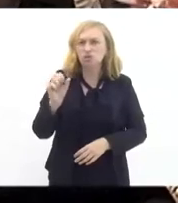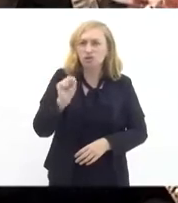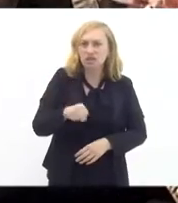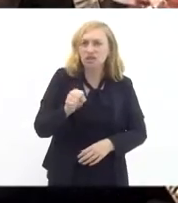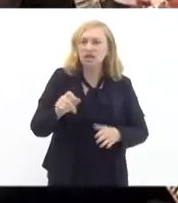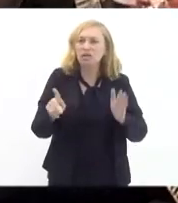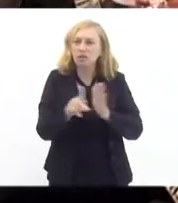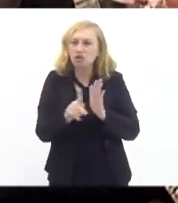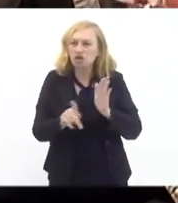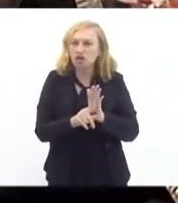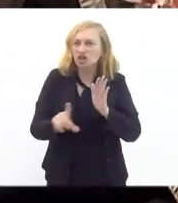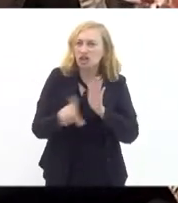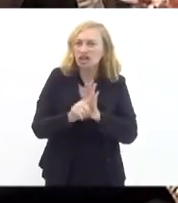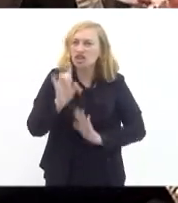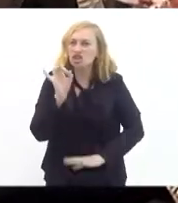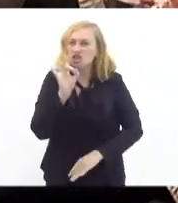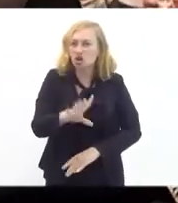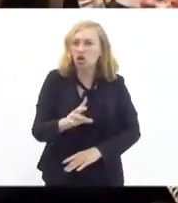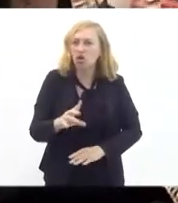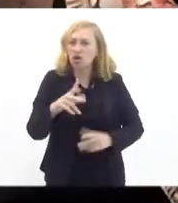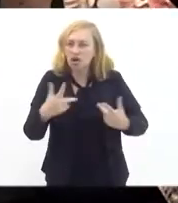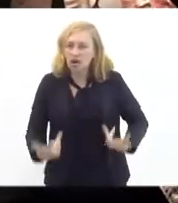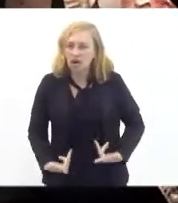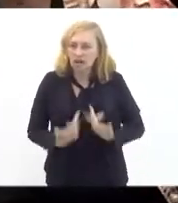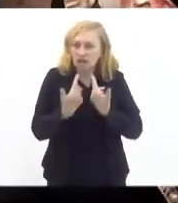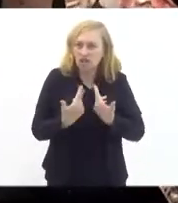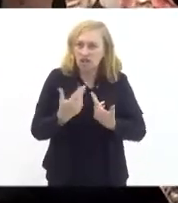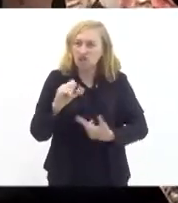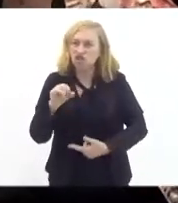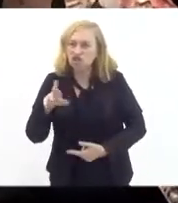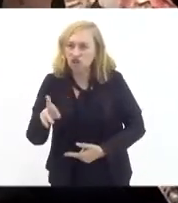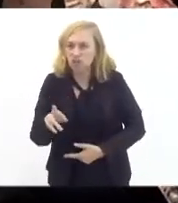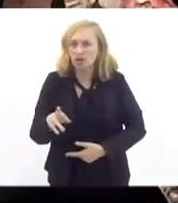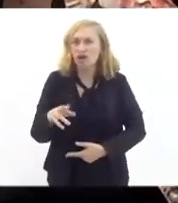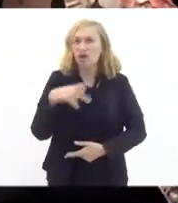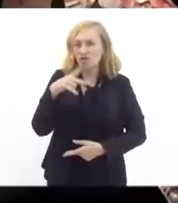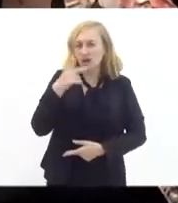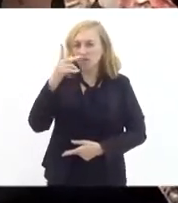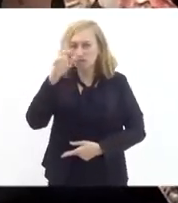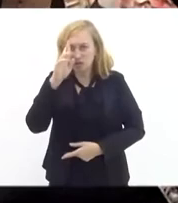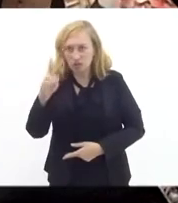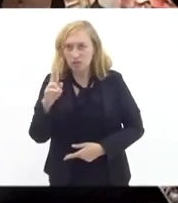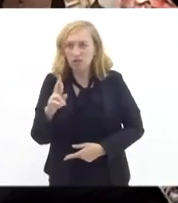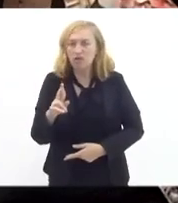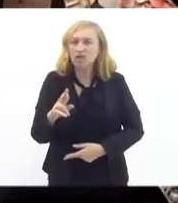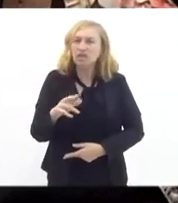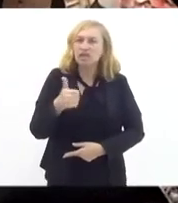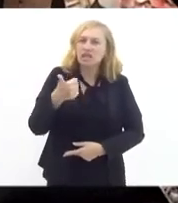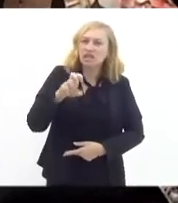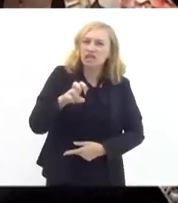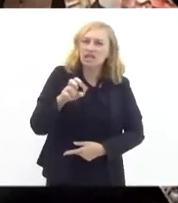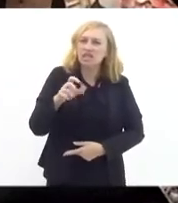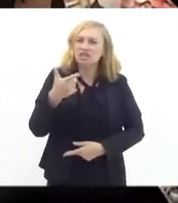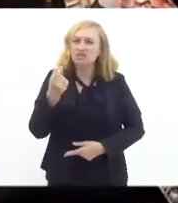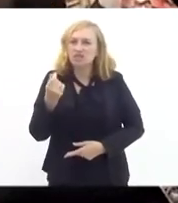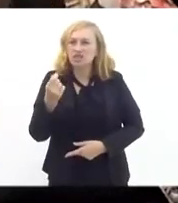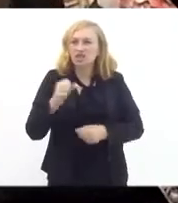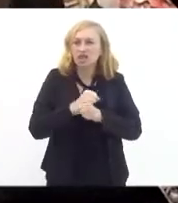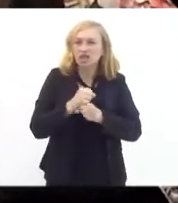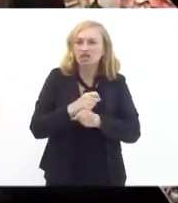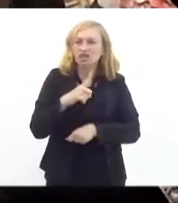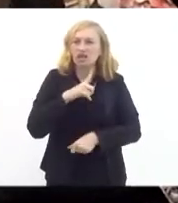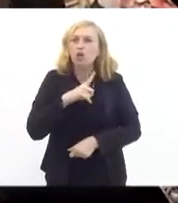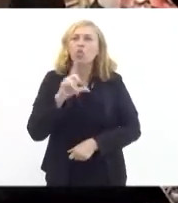de lei é uma só. Vai castrar, botar o chip. Eu digo para o senhor, em termos de 15, 20 anos, vamos ter